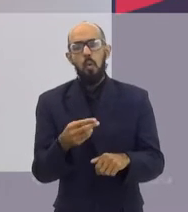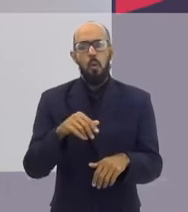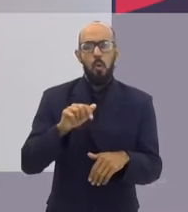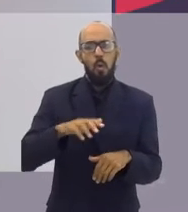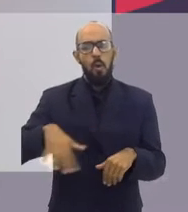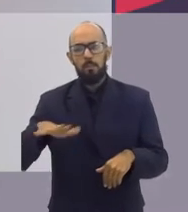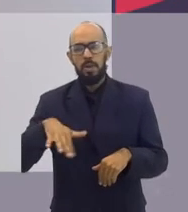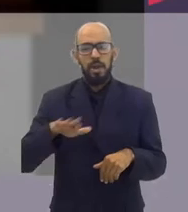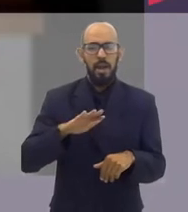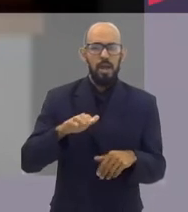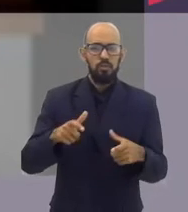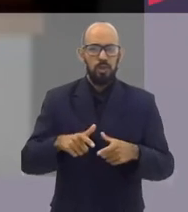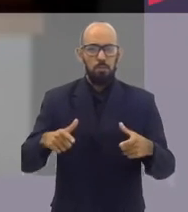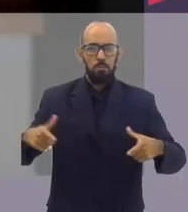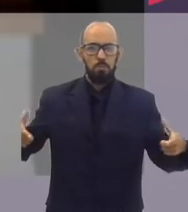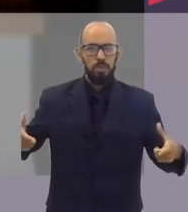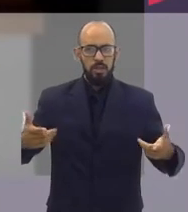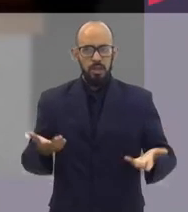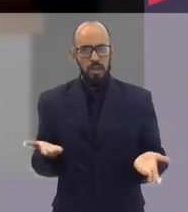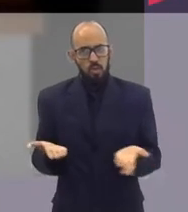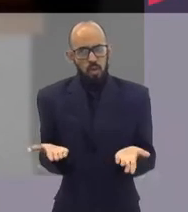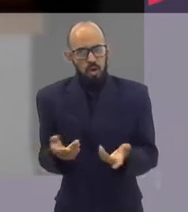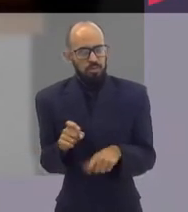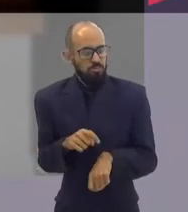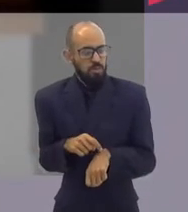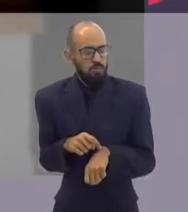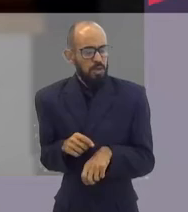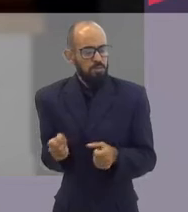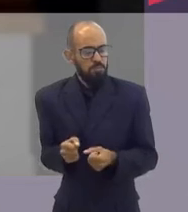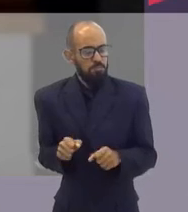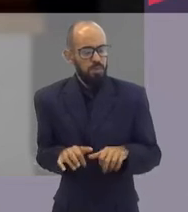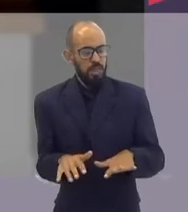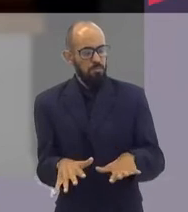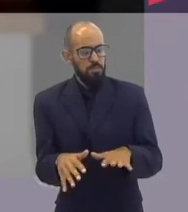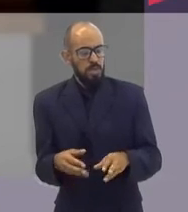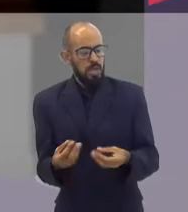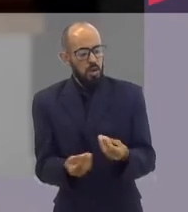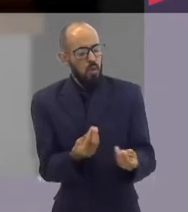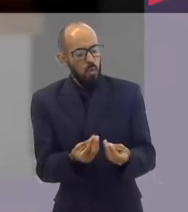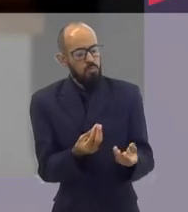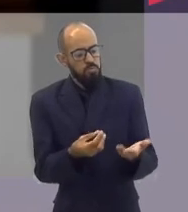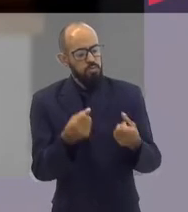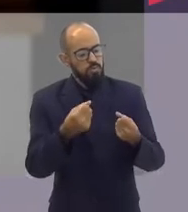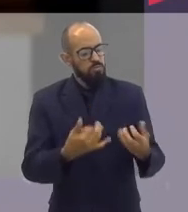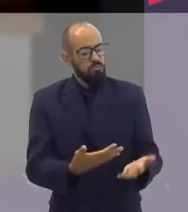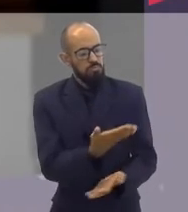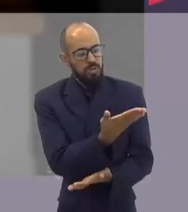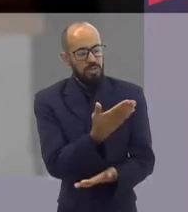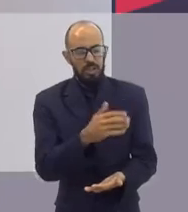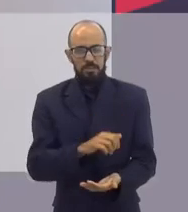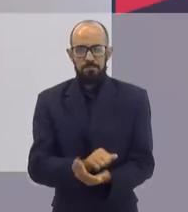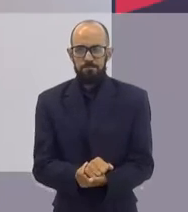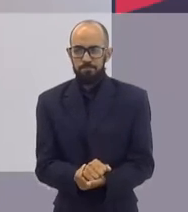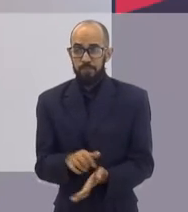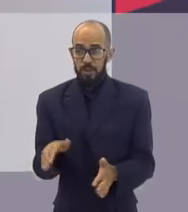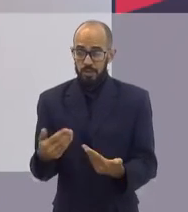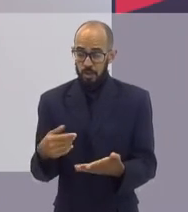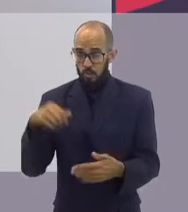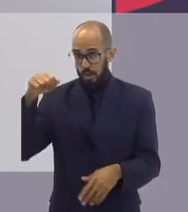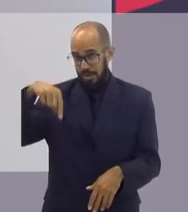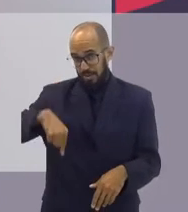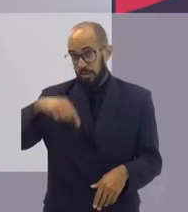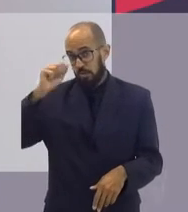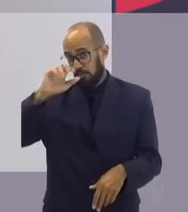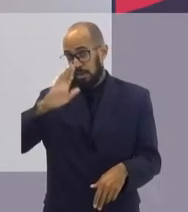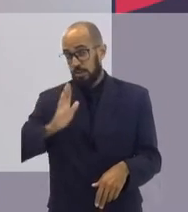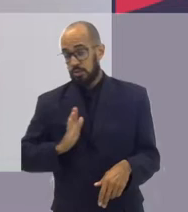abre, se amplia nesse momento de pandemia. O que o senhor pode falar sobre esse mercado atualmente? Então, no